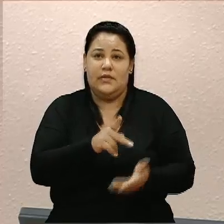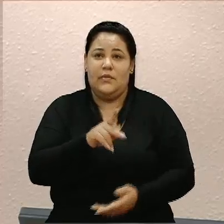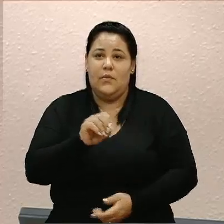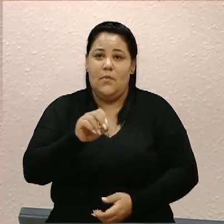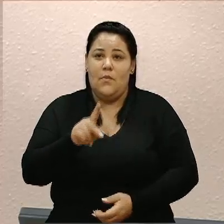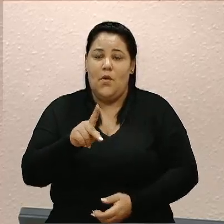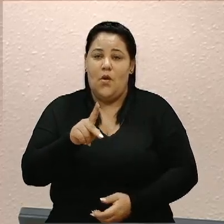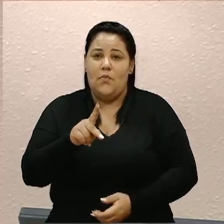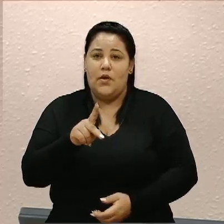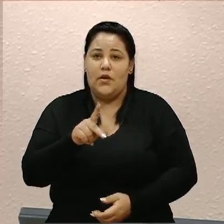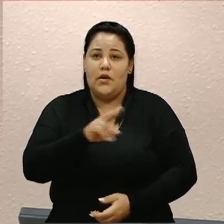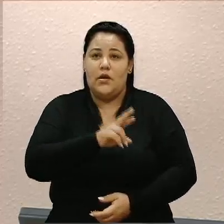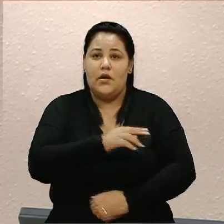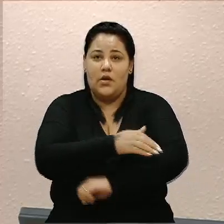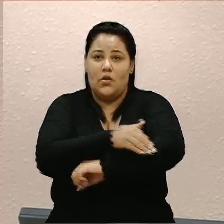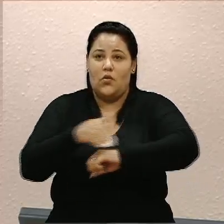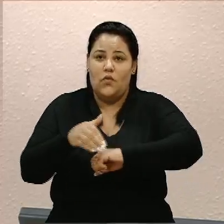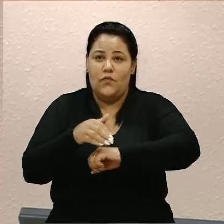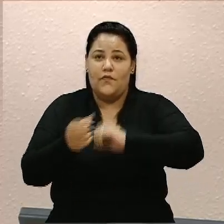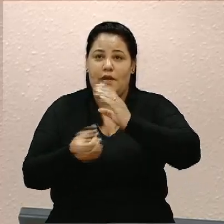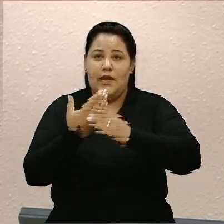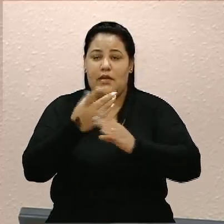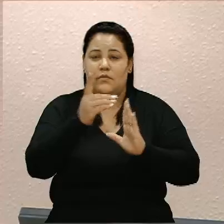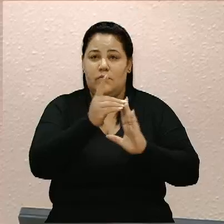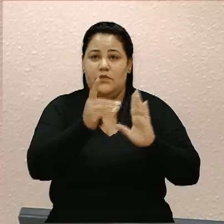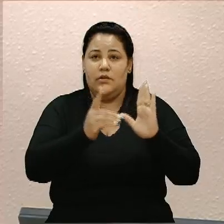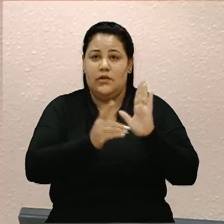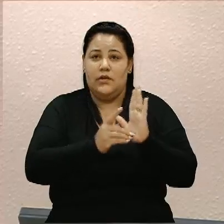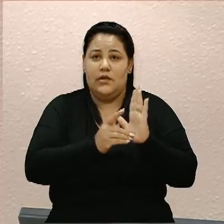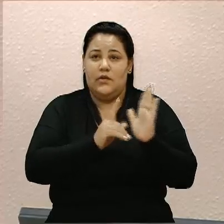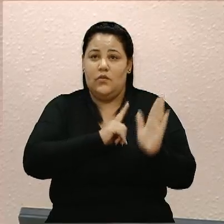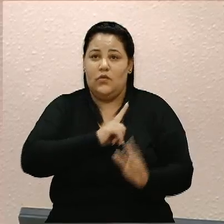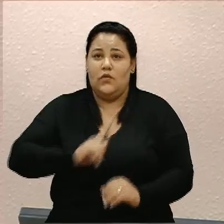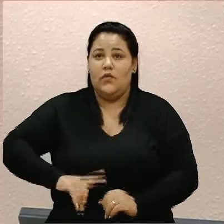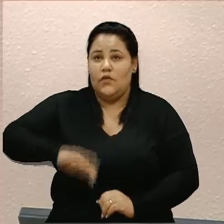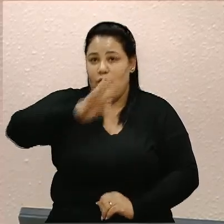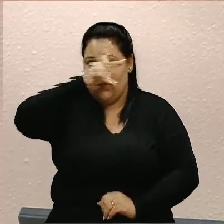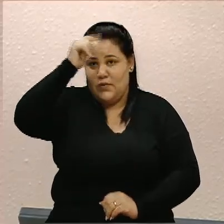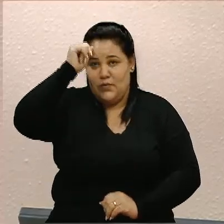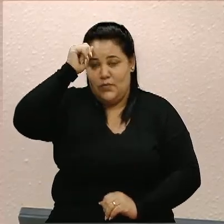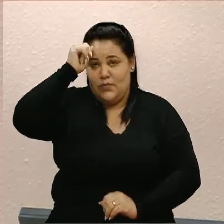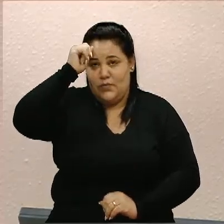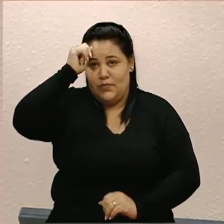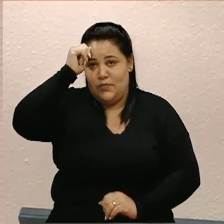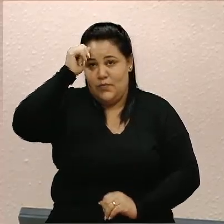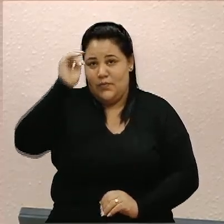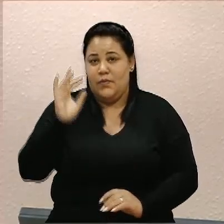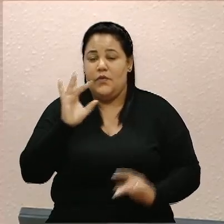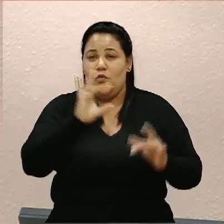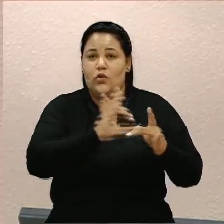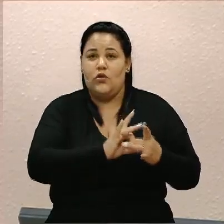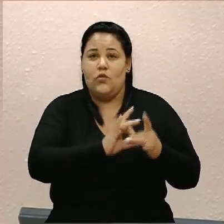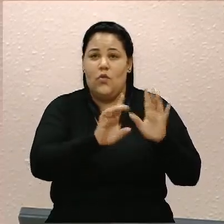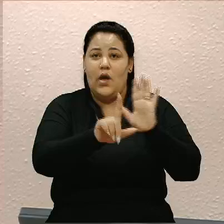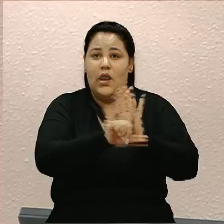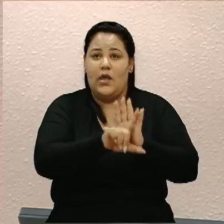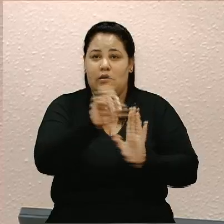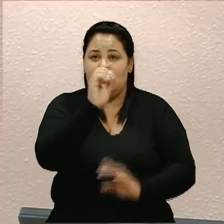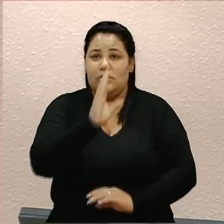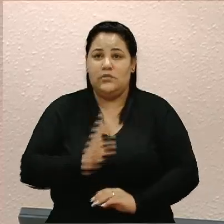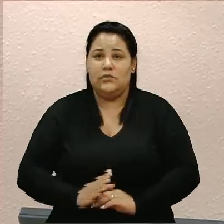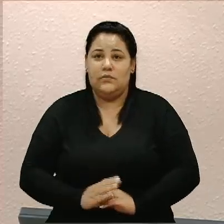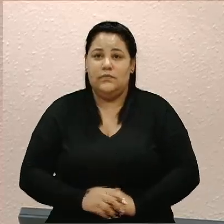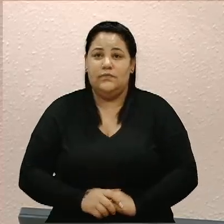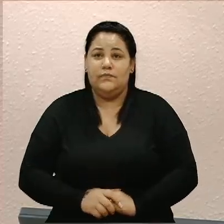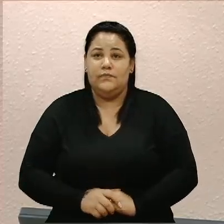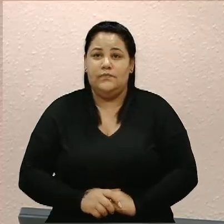criado por um decreto mesmo deste governo municipal, porque é algo que dialoga com a lei nacional, né? Então, a lei nacional